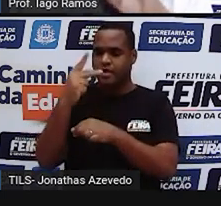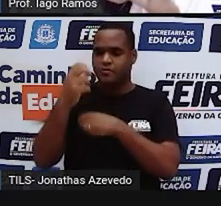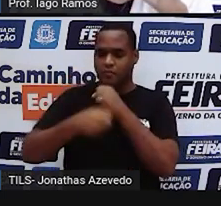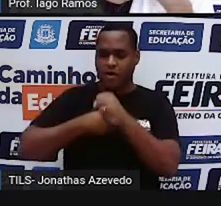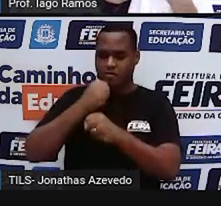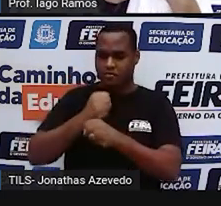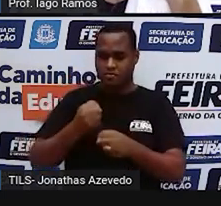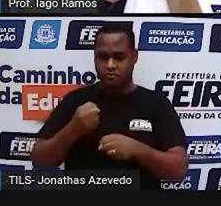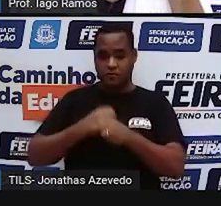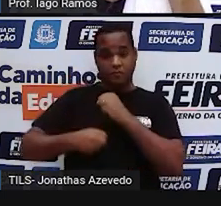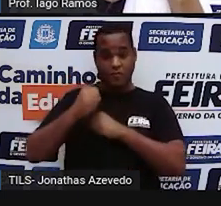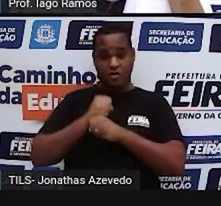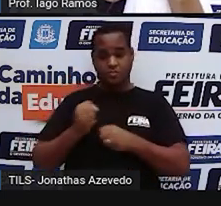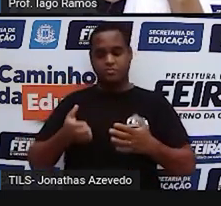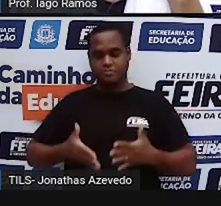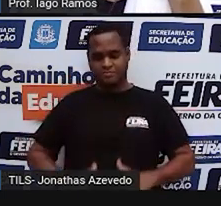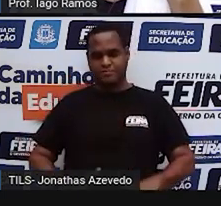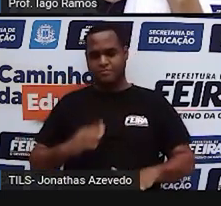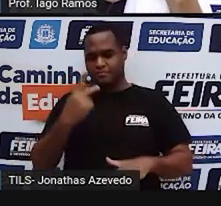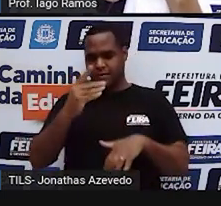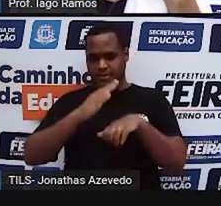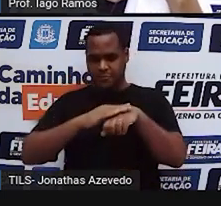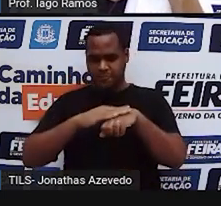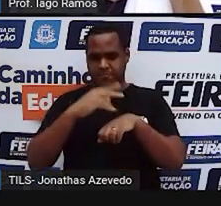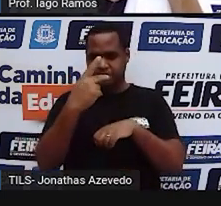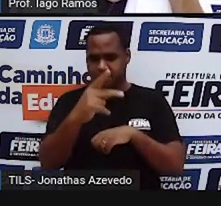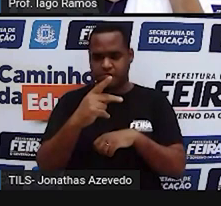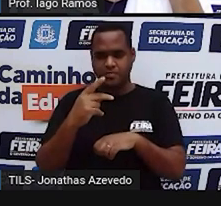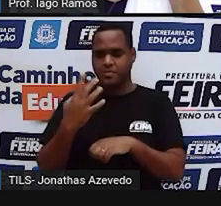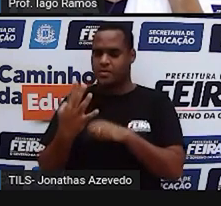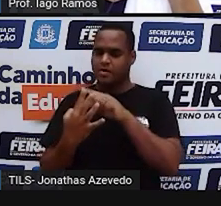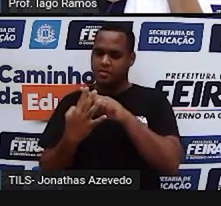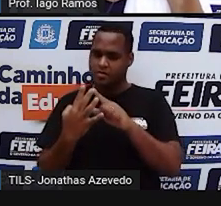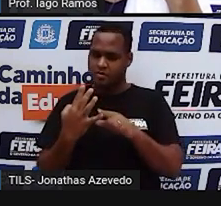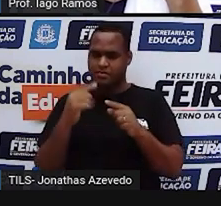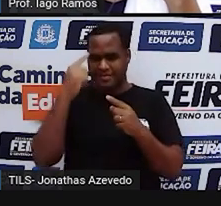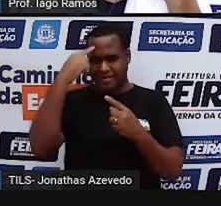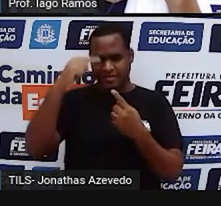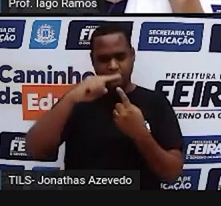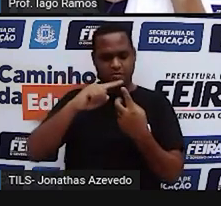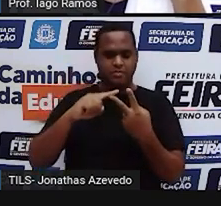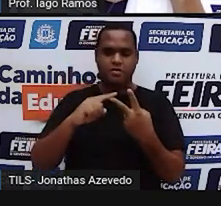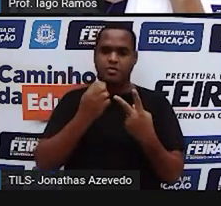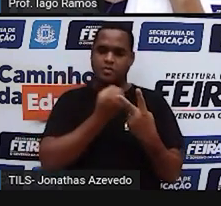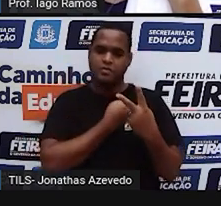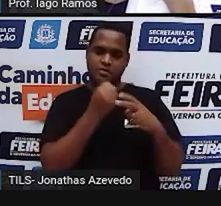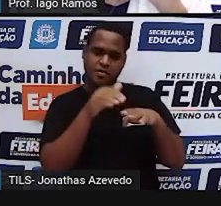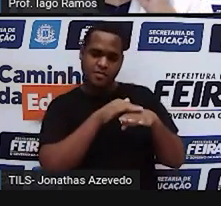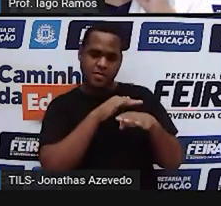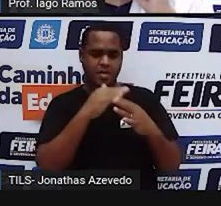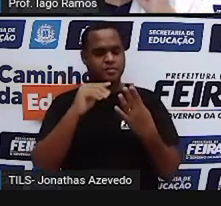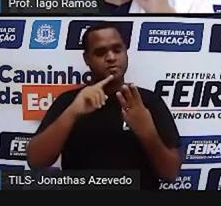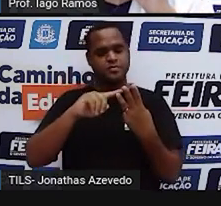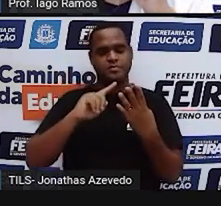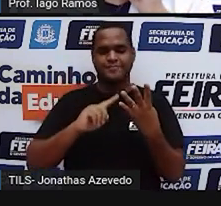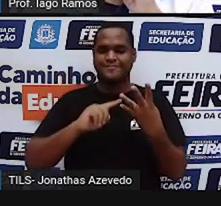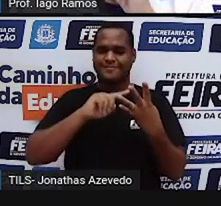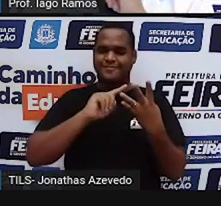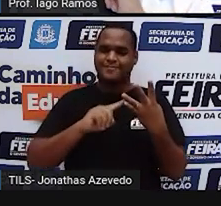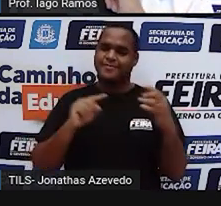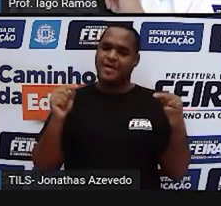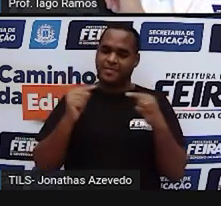vai sempre dar o número de quatro algarismos os dois primeiros o que você calça os dois últimos né